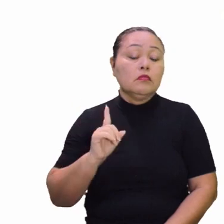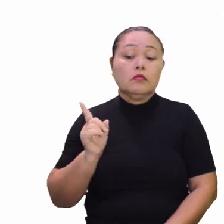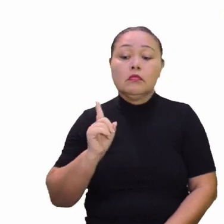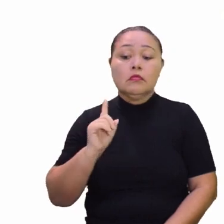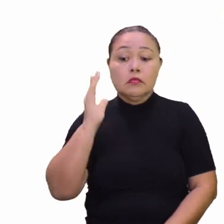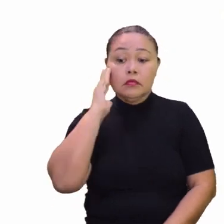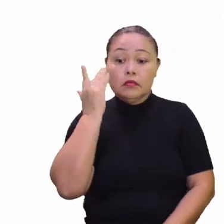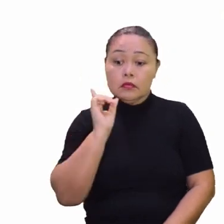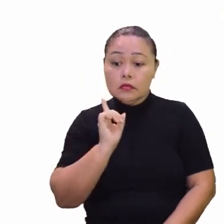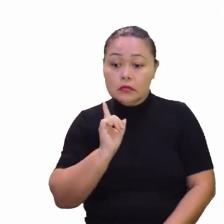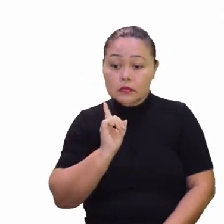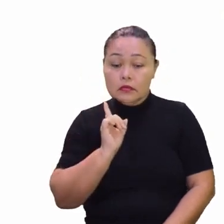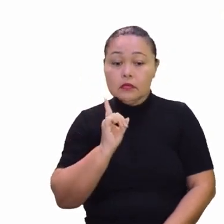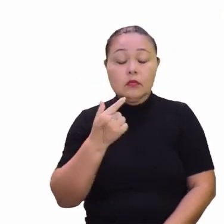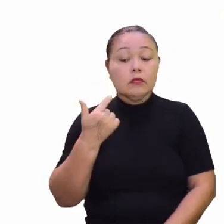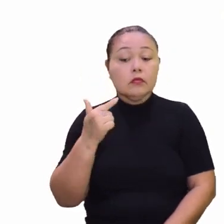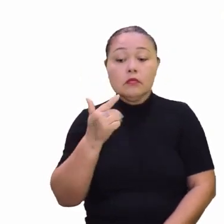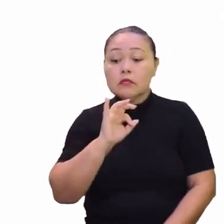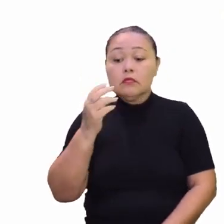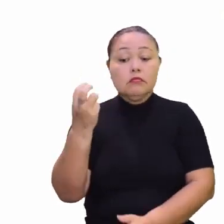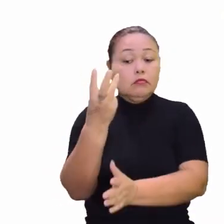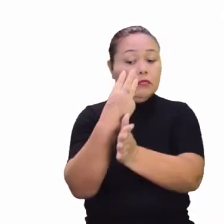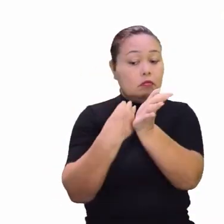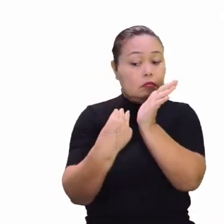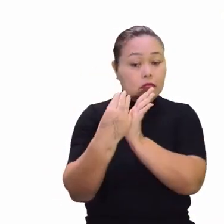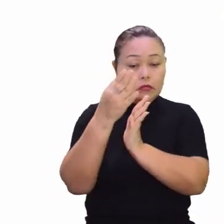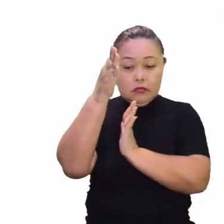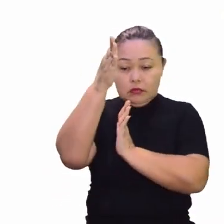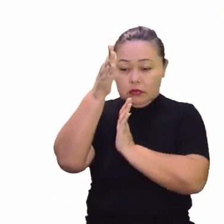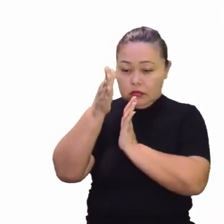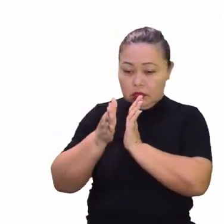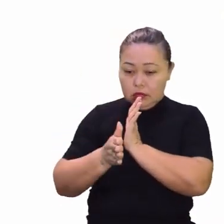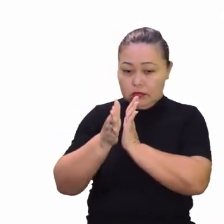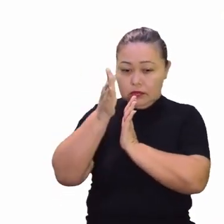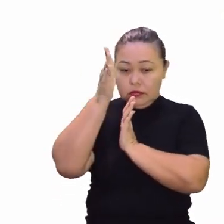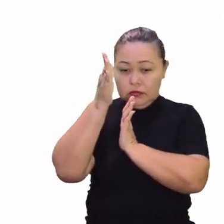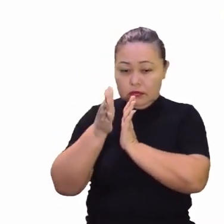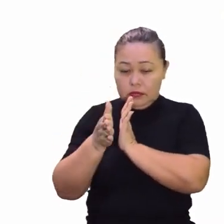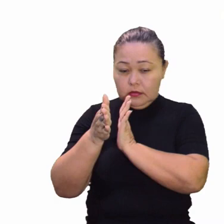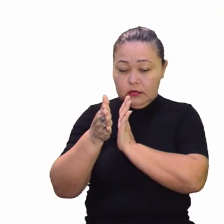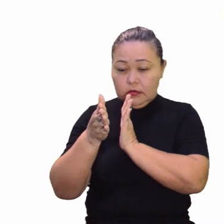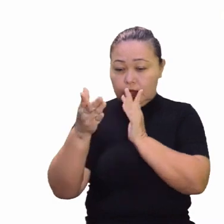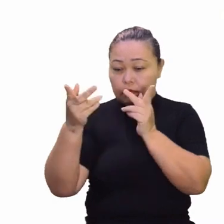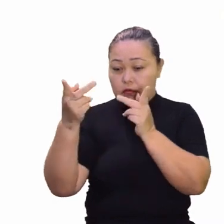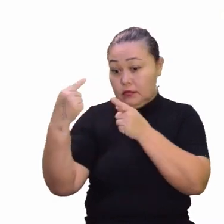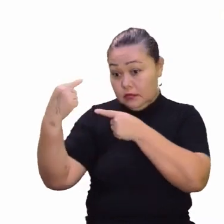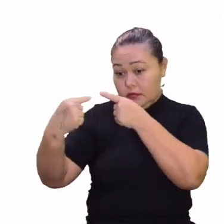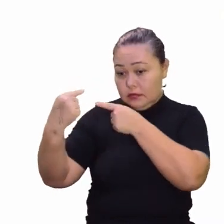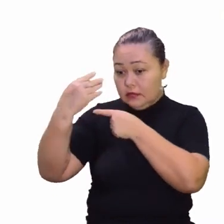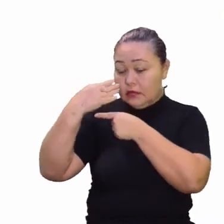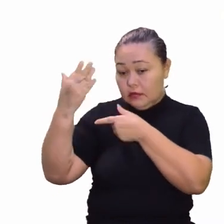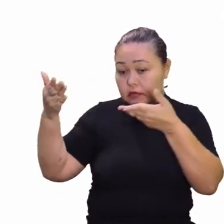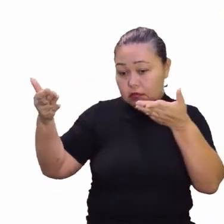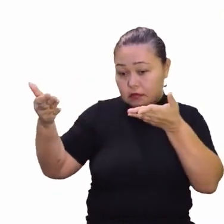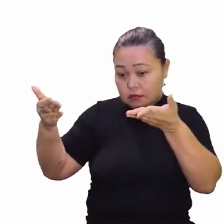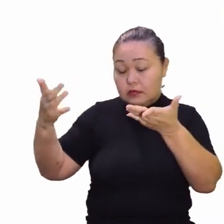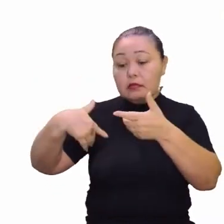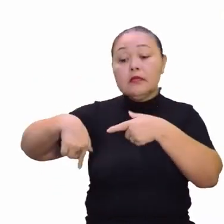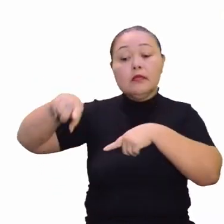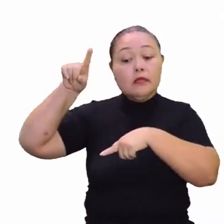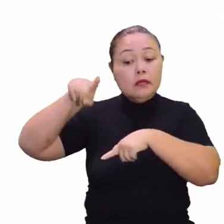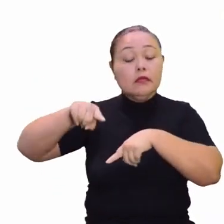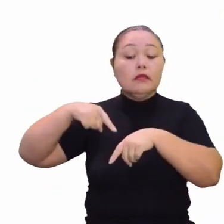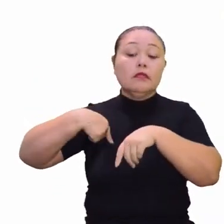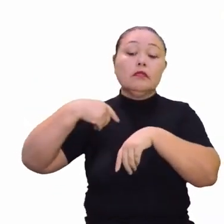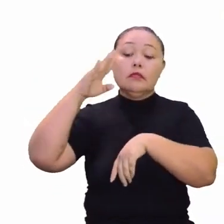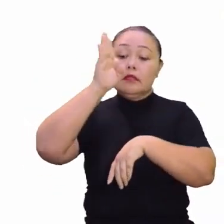não entenda que existia esse mapa com esse limite político que tem aí, que é o atual do Brasil, ok?